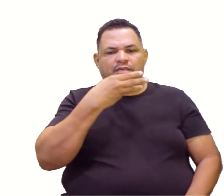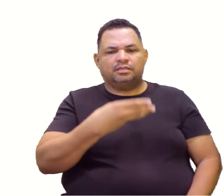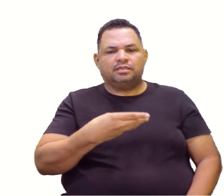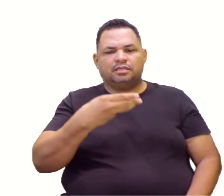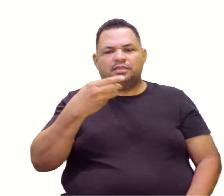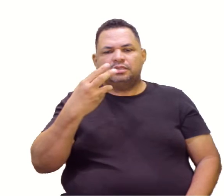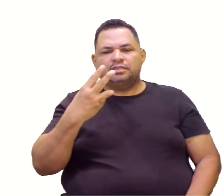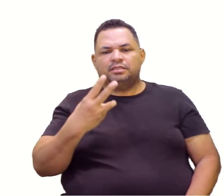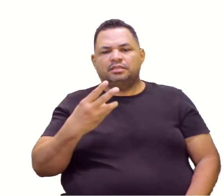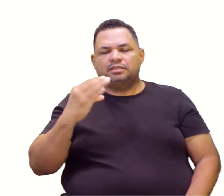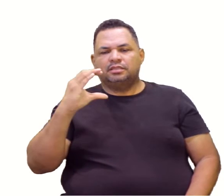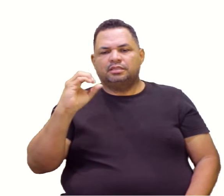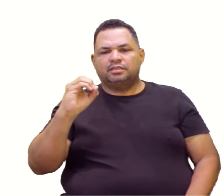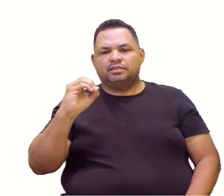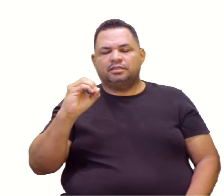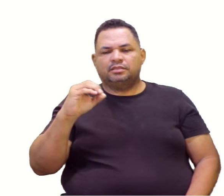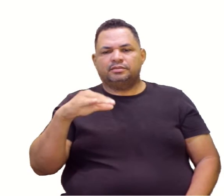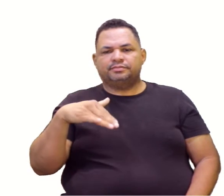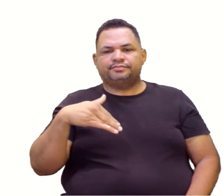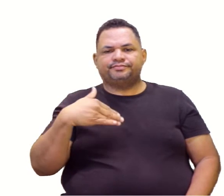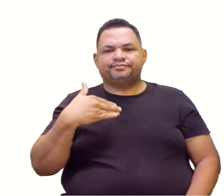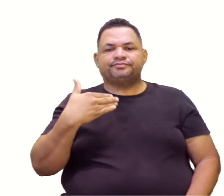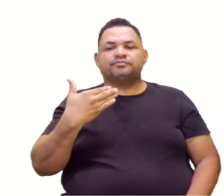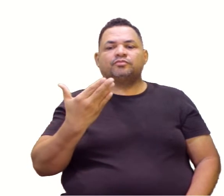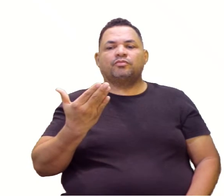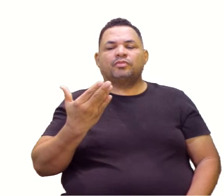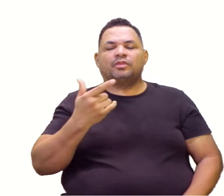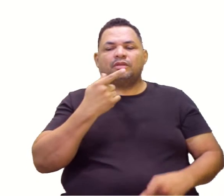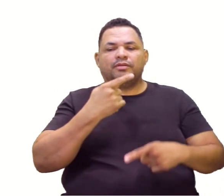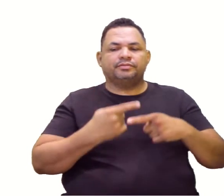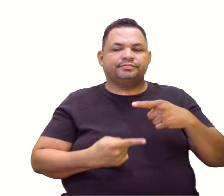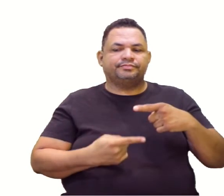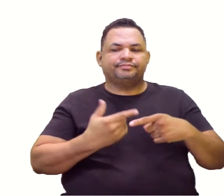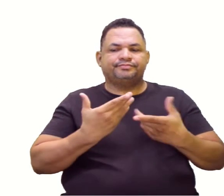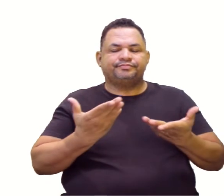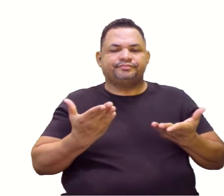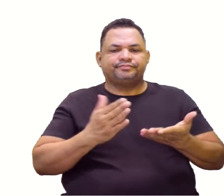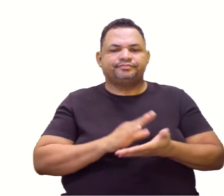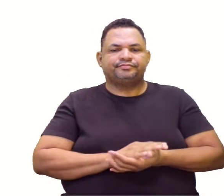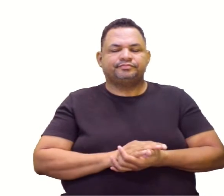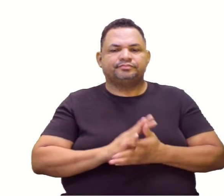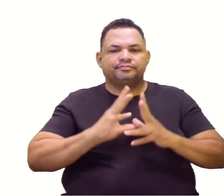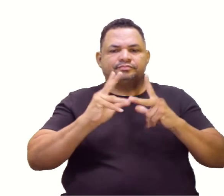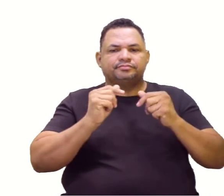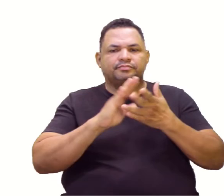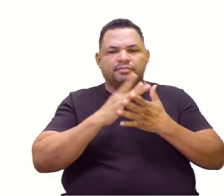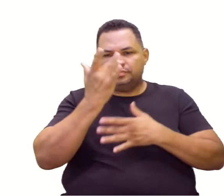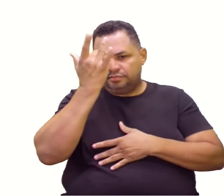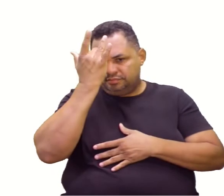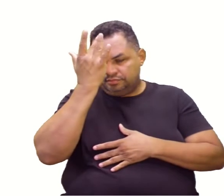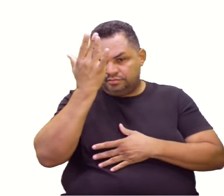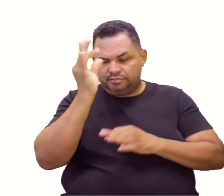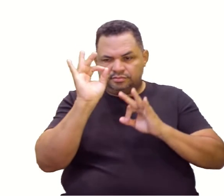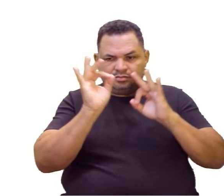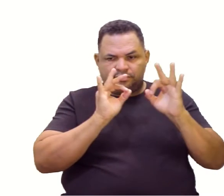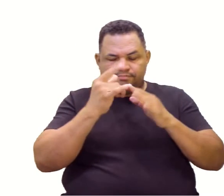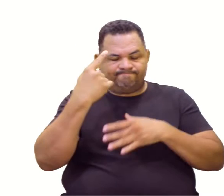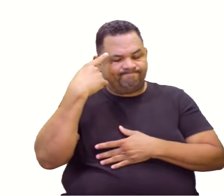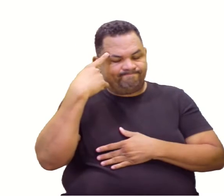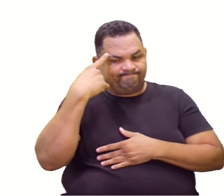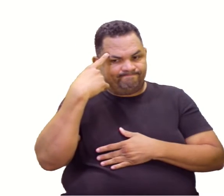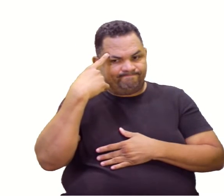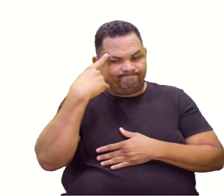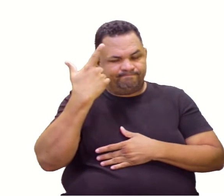sabe. Então, se nós soubermos que fração essa parte cinza representa que ela representa do todo, ficará né? mais fácil. Aí vamos lá, vamos pensar assim,